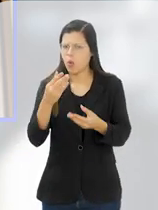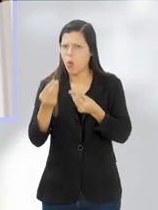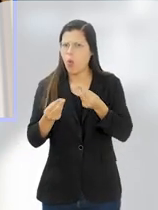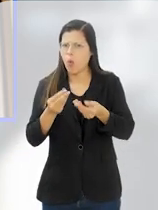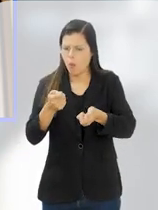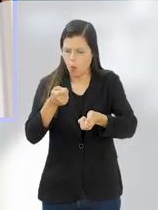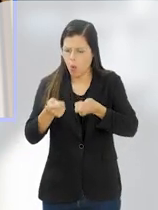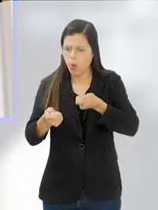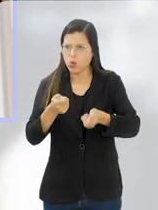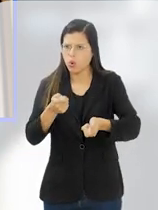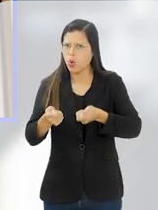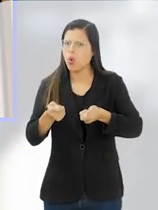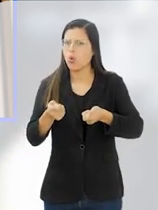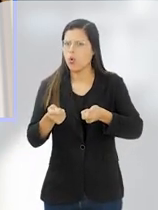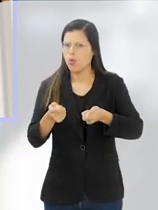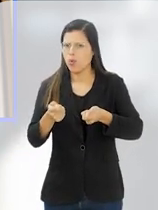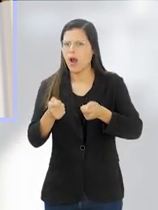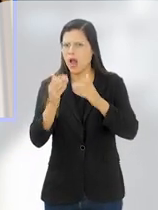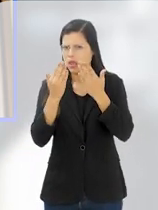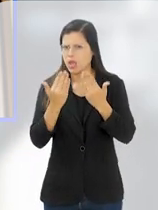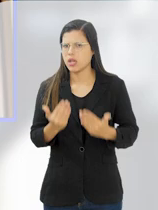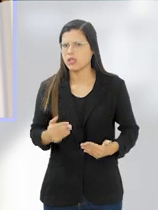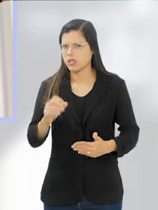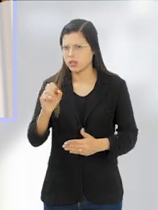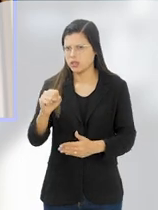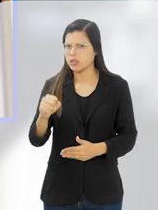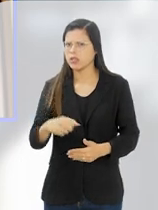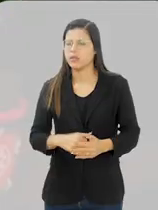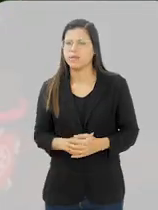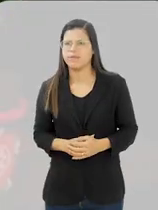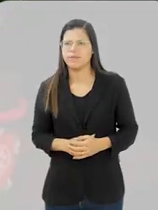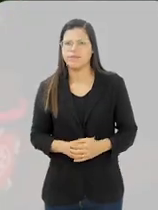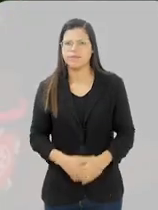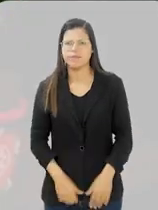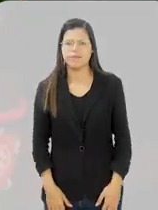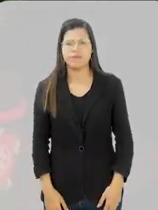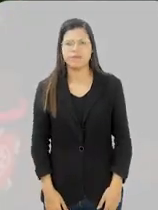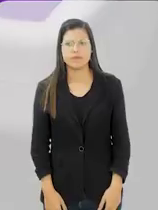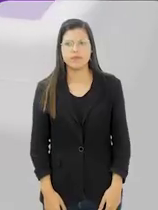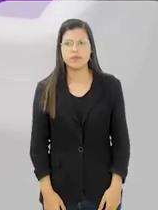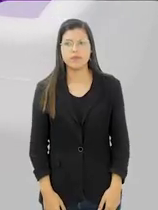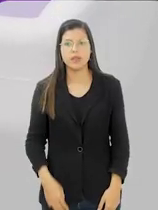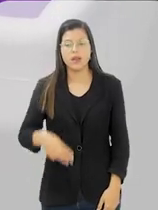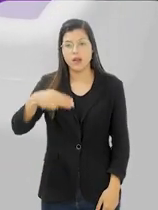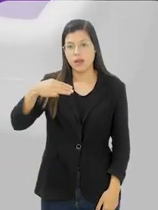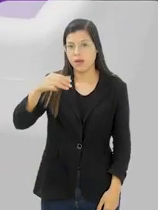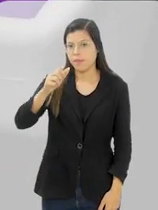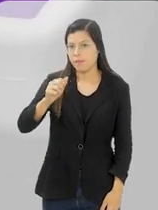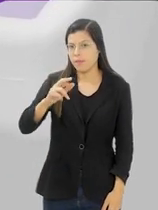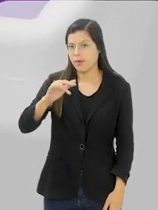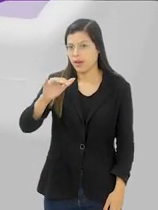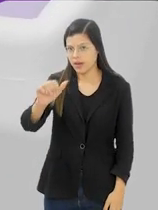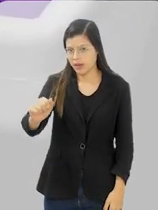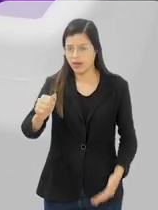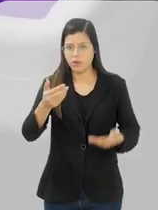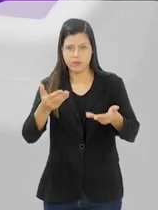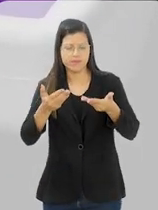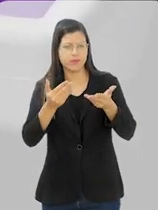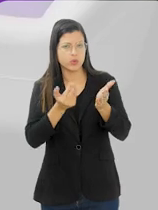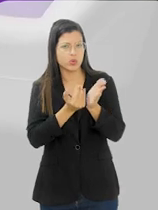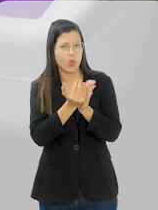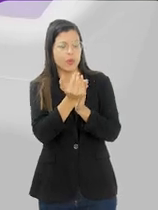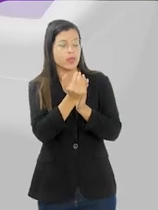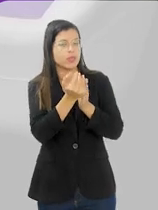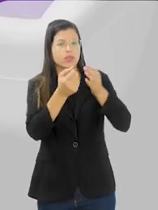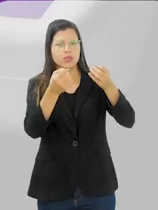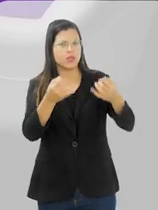mais sofisticados do que eles colocam lá, né? É isso. Maria, eu queria que a gente